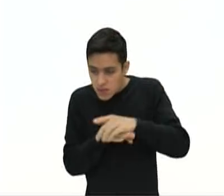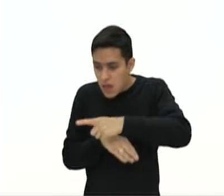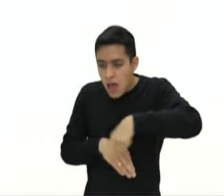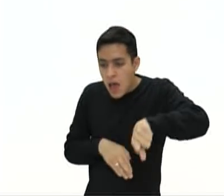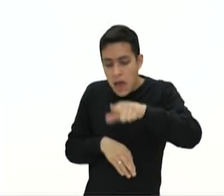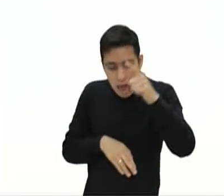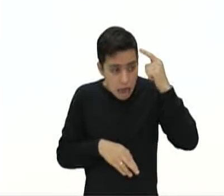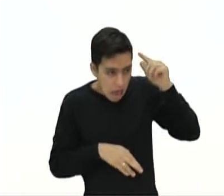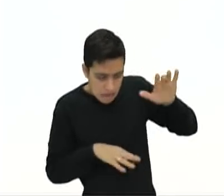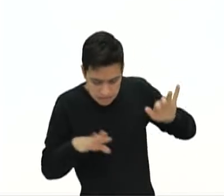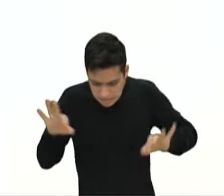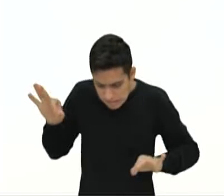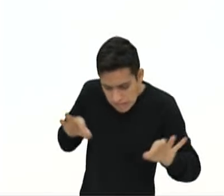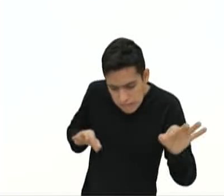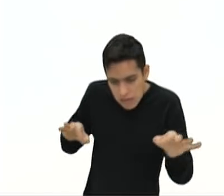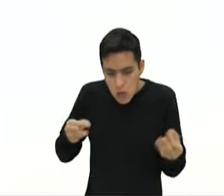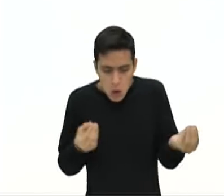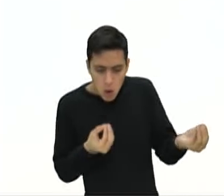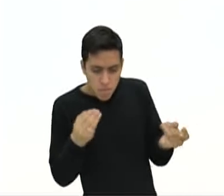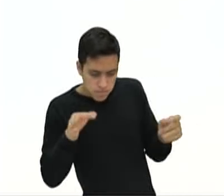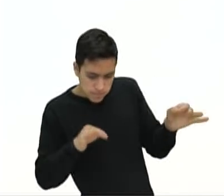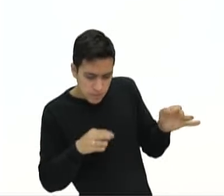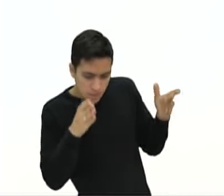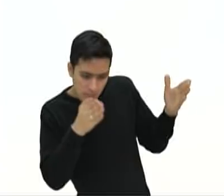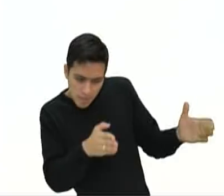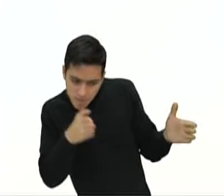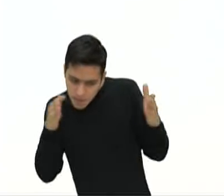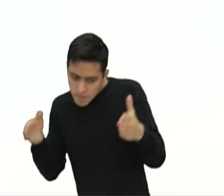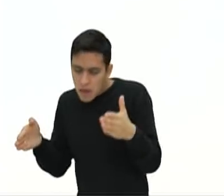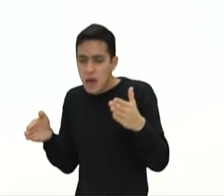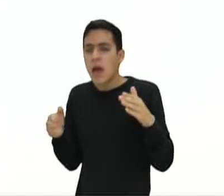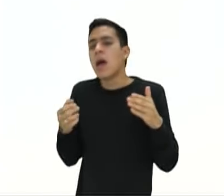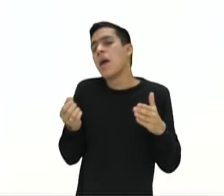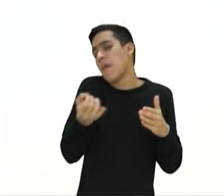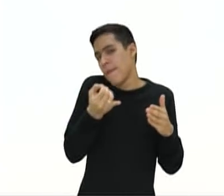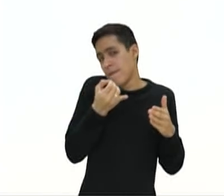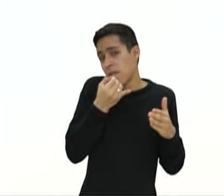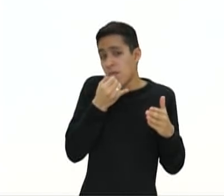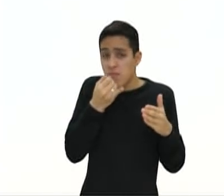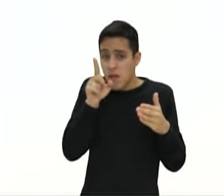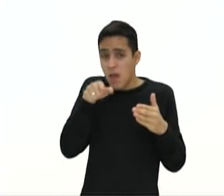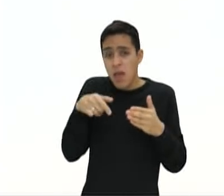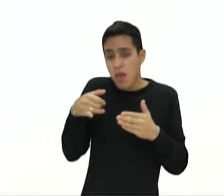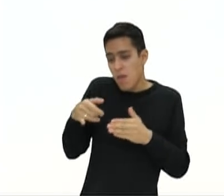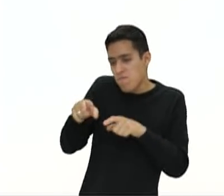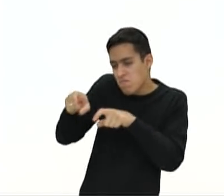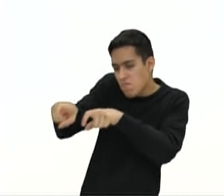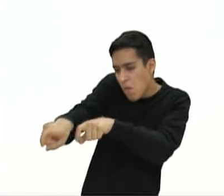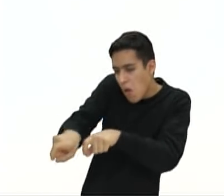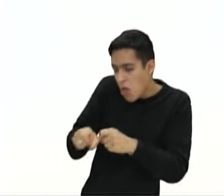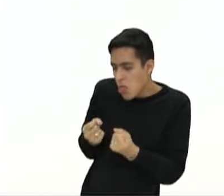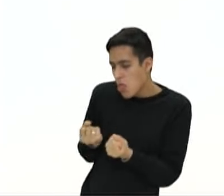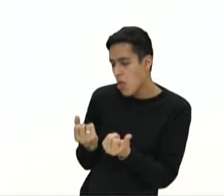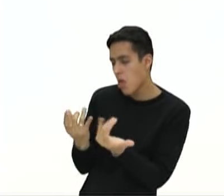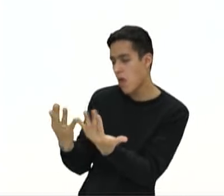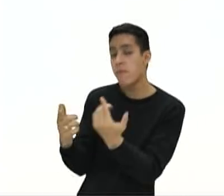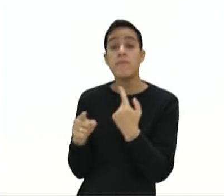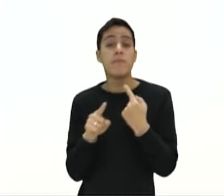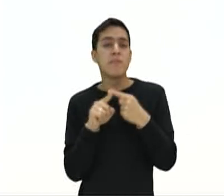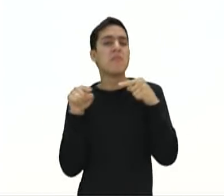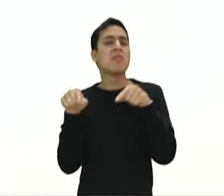a prática de determinadas atividades, como, por exemplo, a agricultura. Por que a agricultura